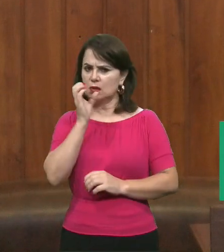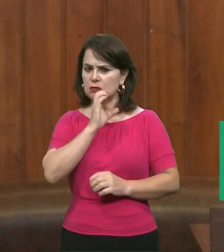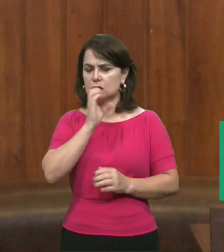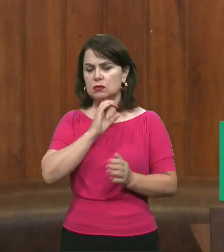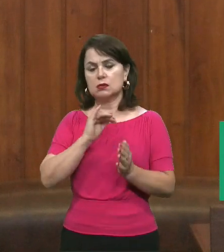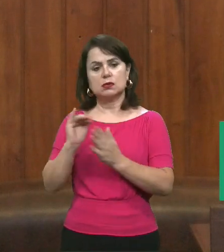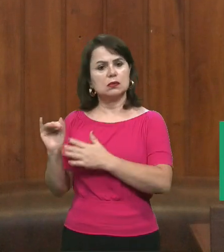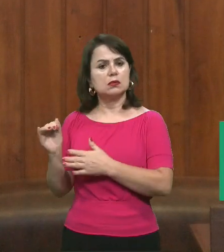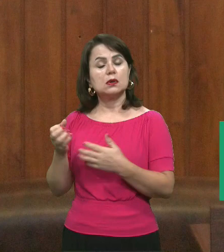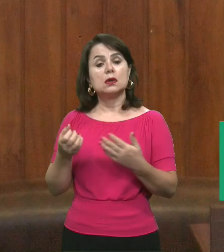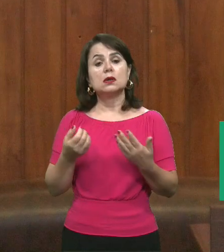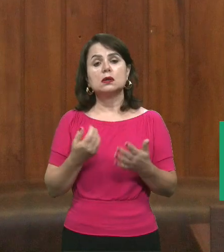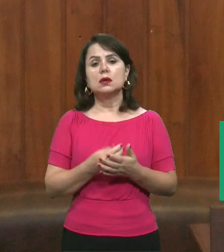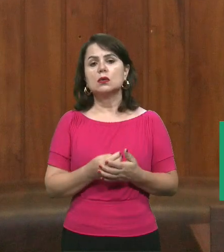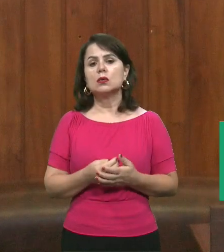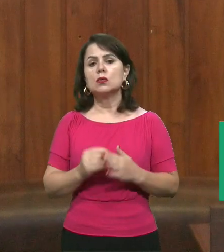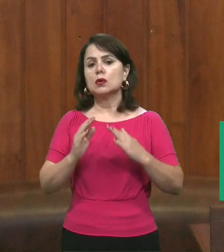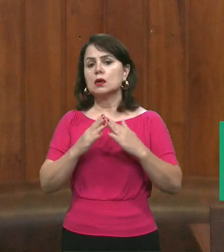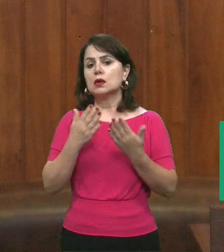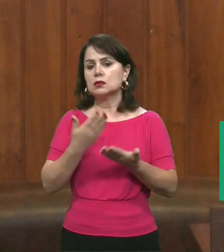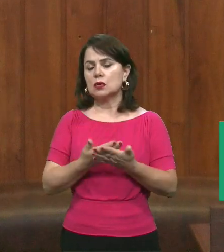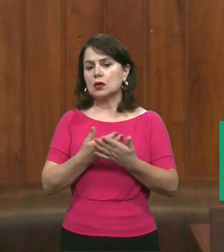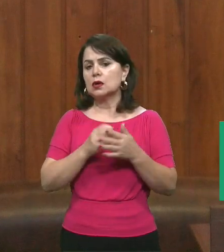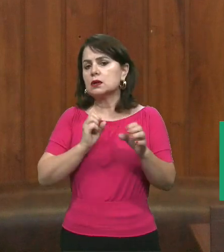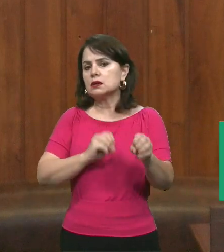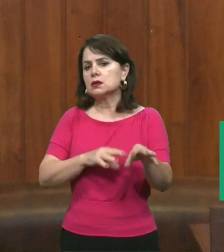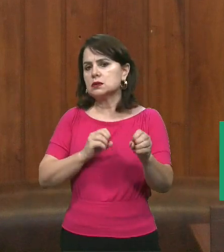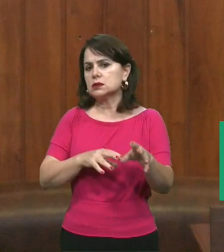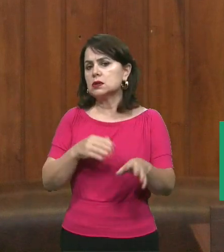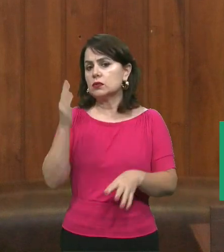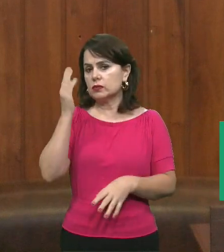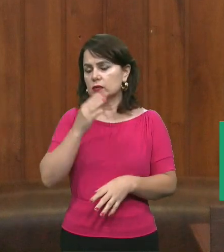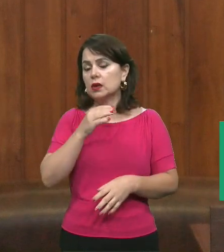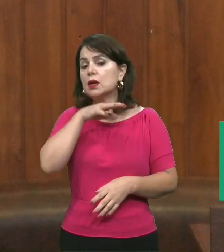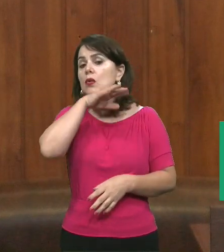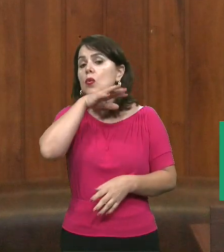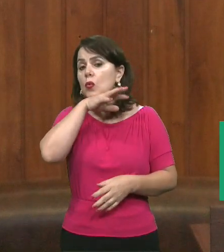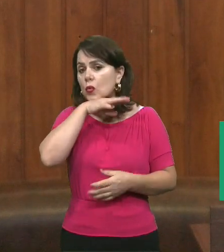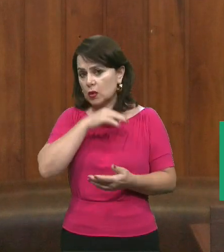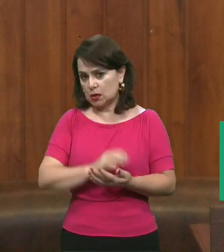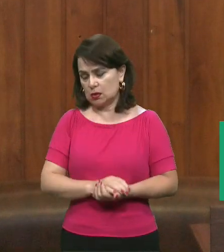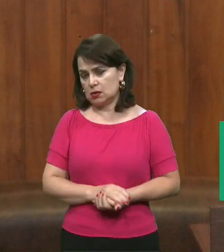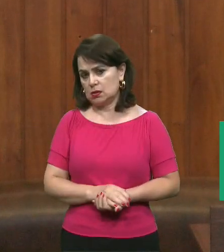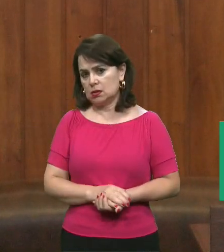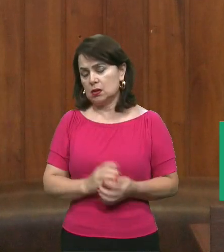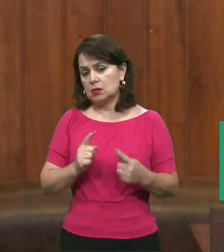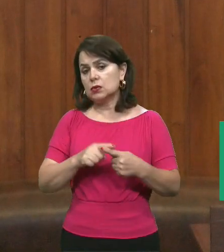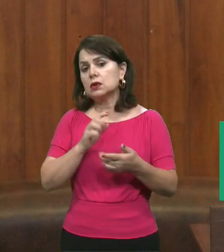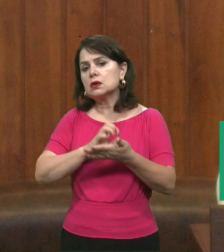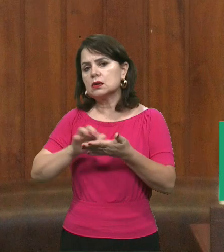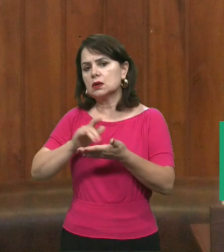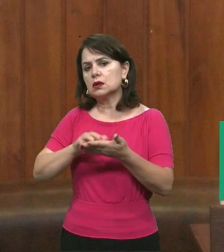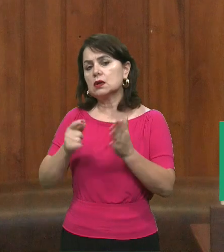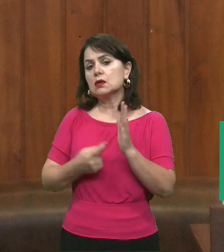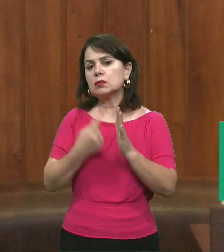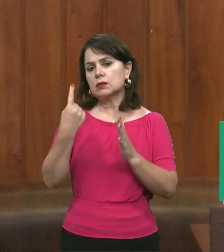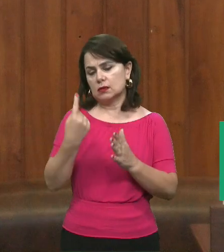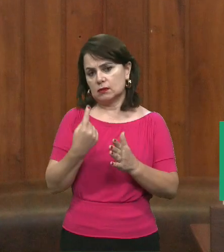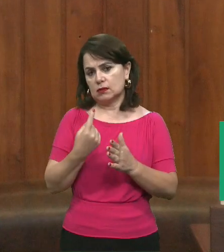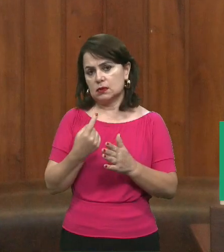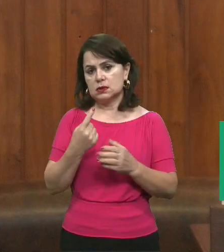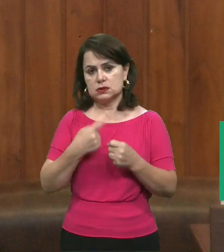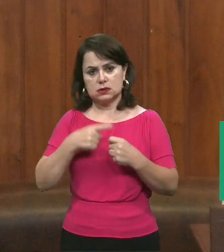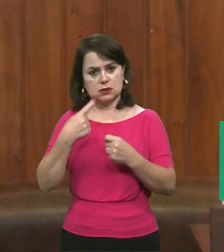educação é o seguinte, o maior exemplo de que a educação vai mal é que o secretário da educação, pela primeira vez na história da